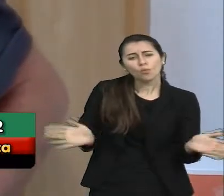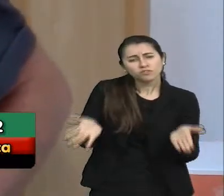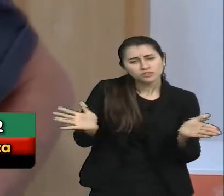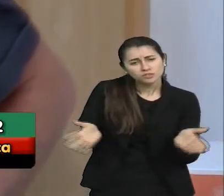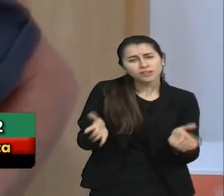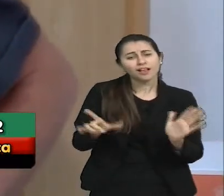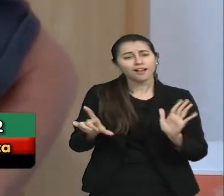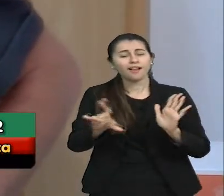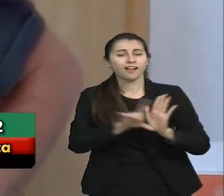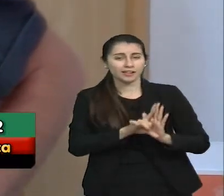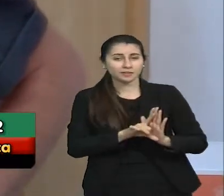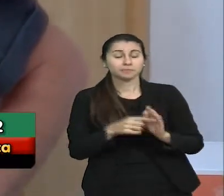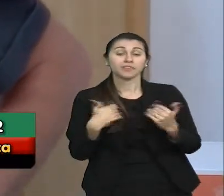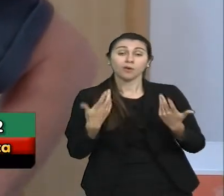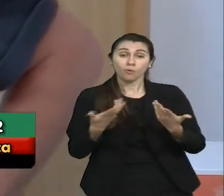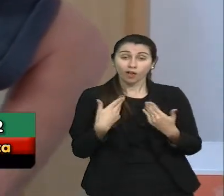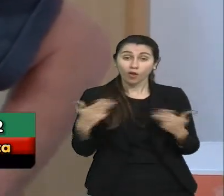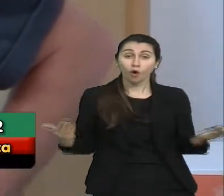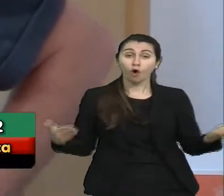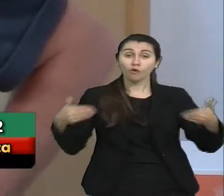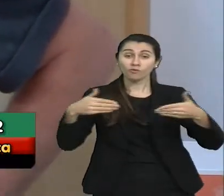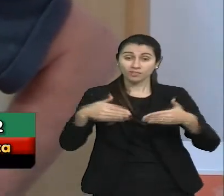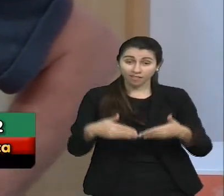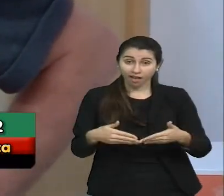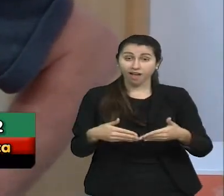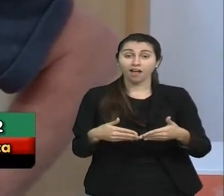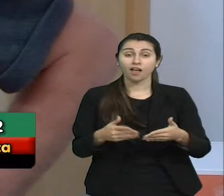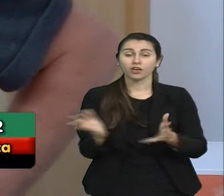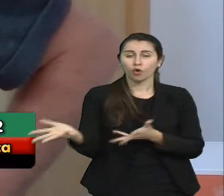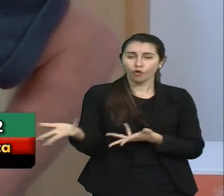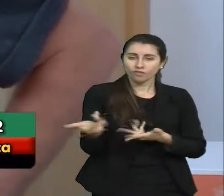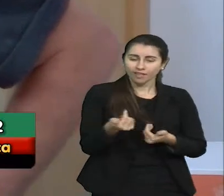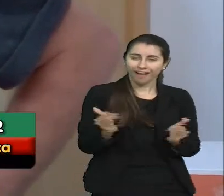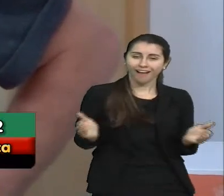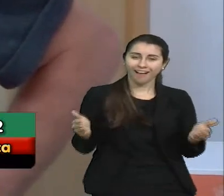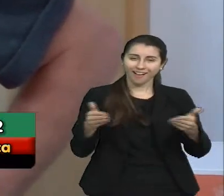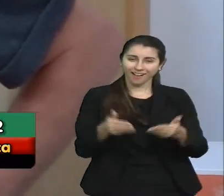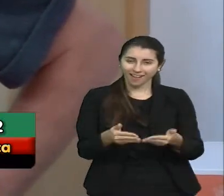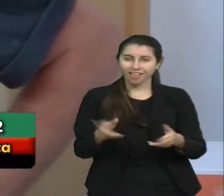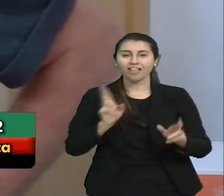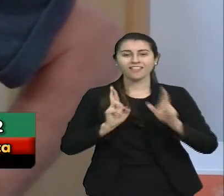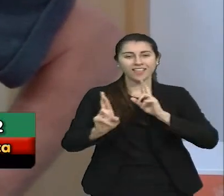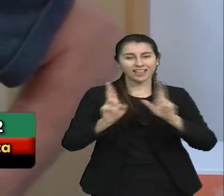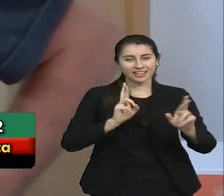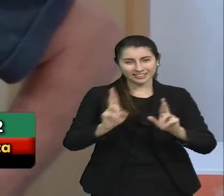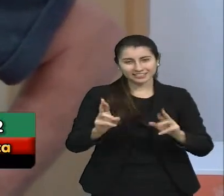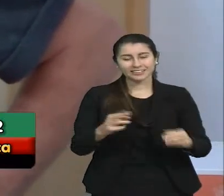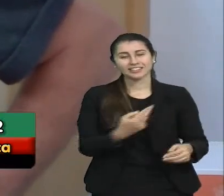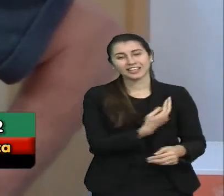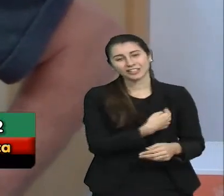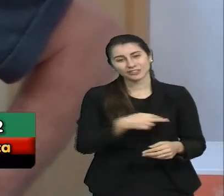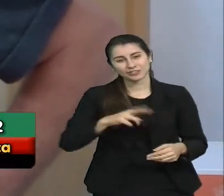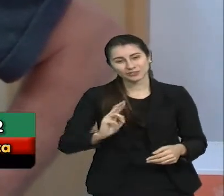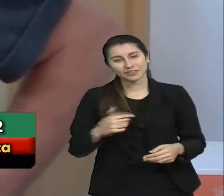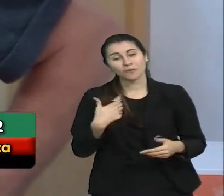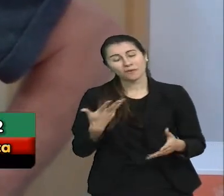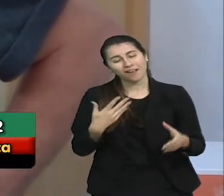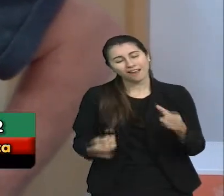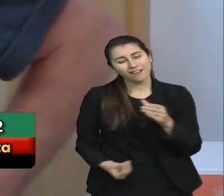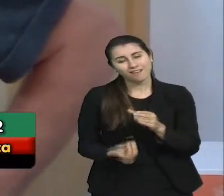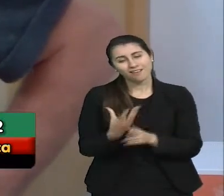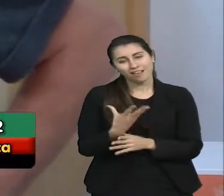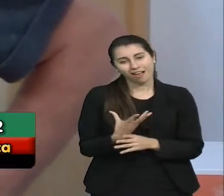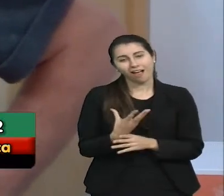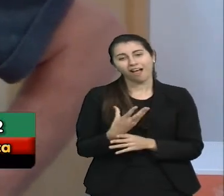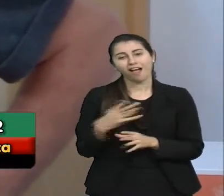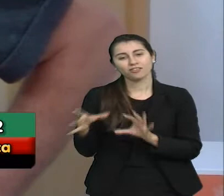gostaria de convidar o Fórum Estadual, junto com essas lideranças que estão, eu gosto de constranger um pouco, sim. Então, já com vocês aí atrás,